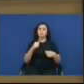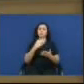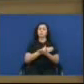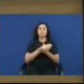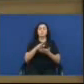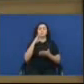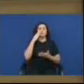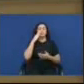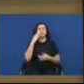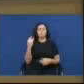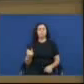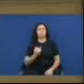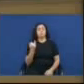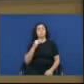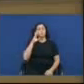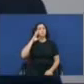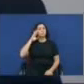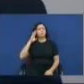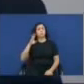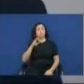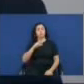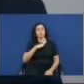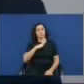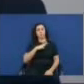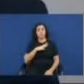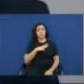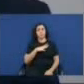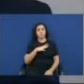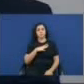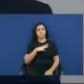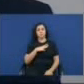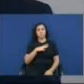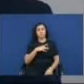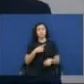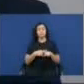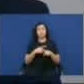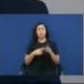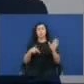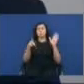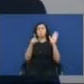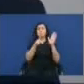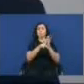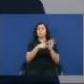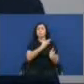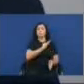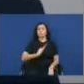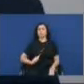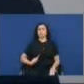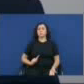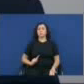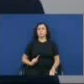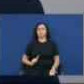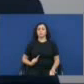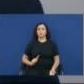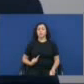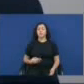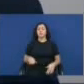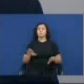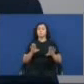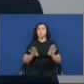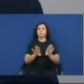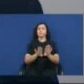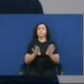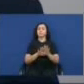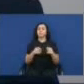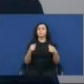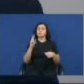a importância da Guarda Municipal, aonde se tange o patrimônio público. Mas nós temos que ver a